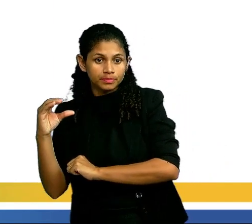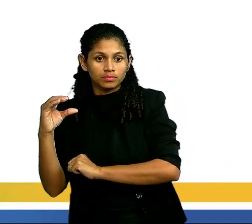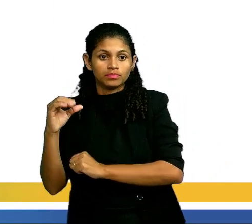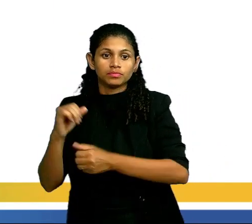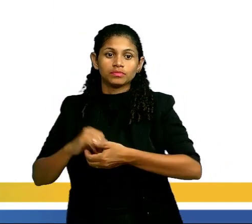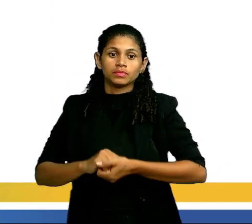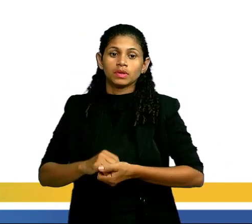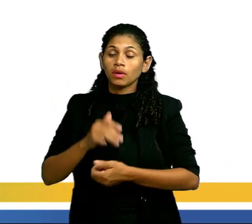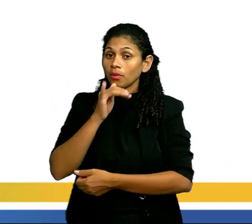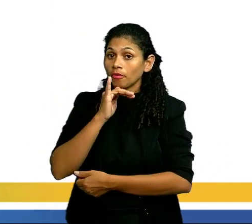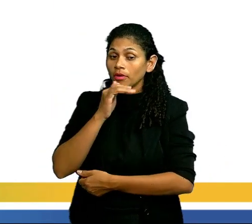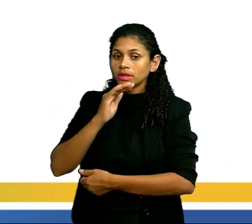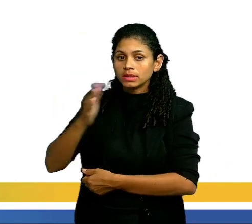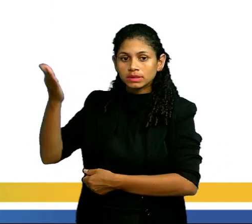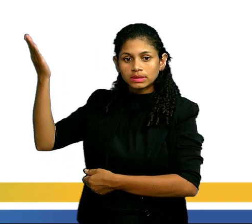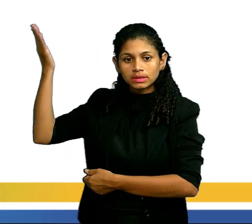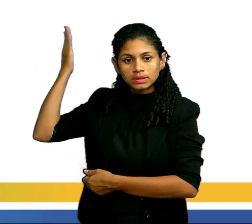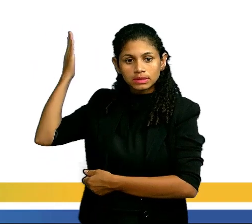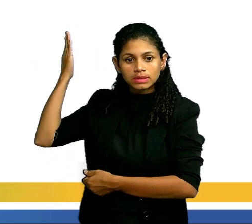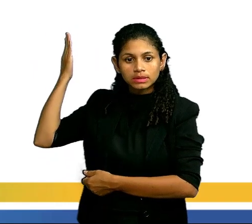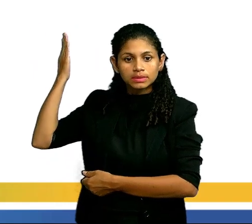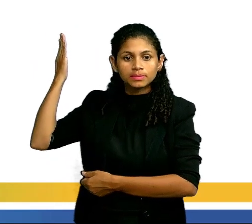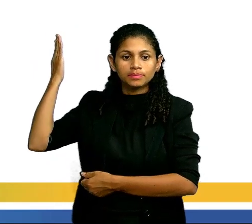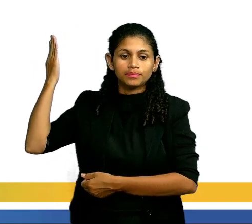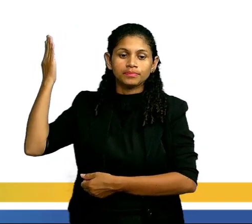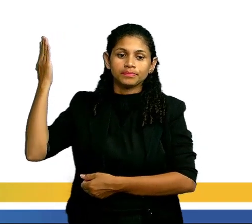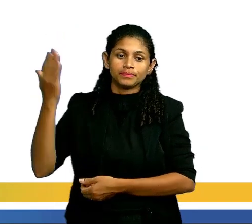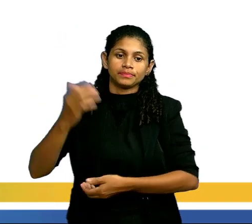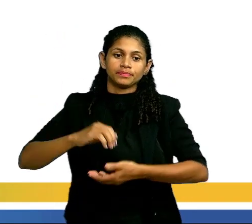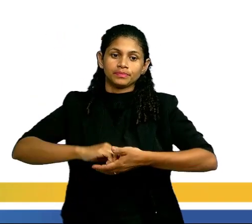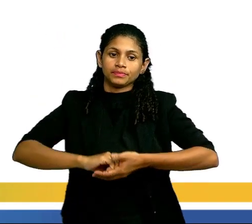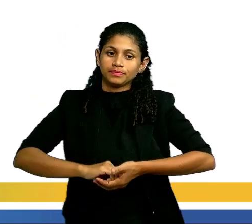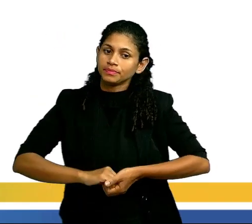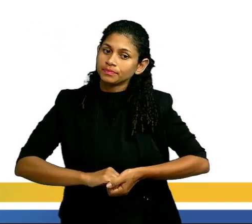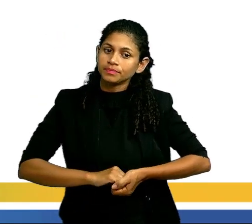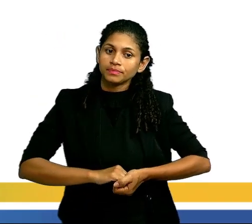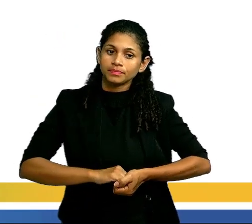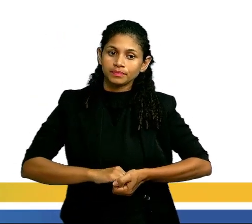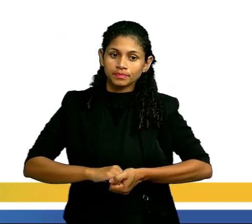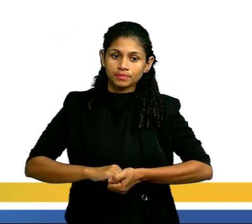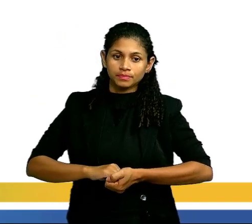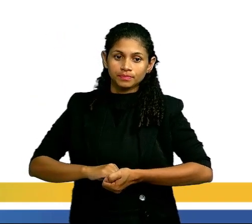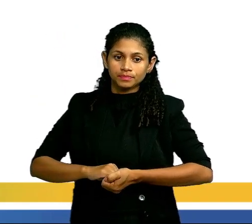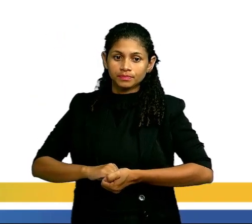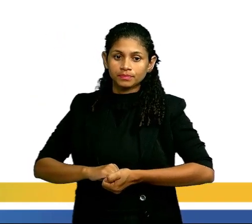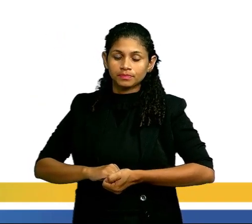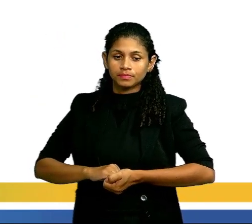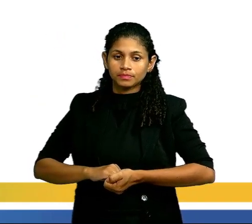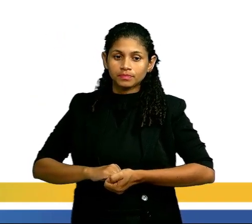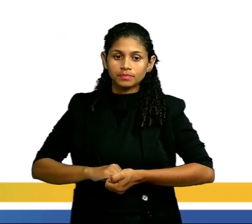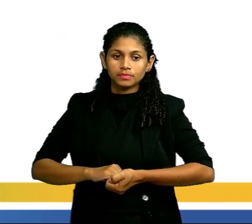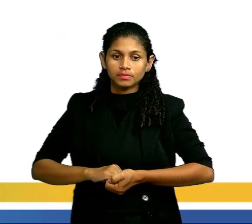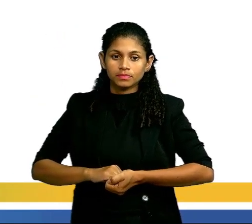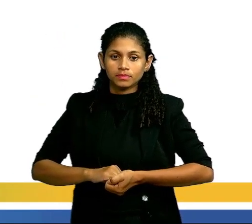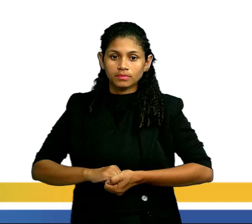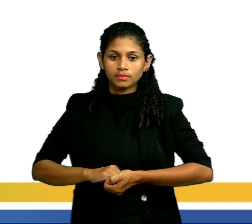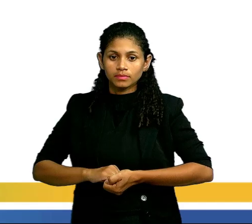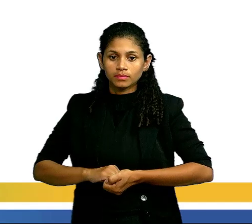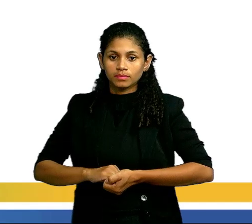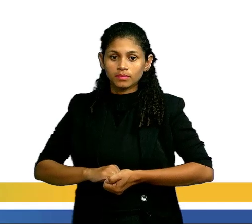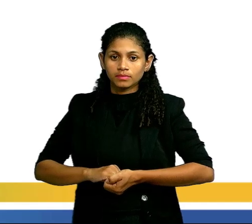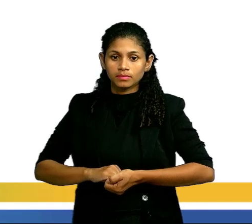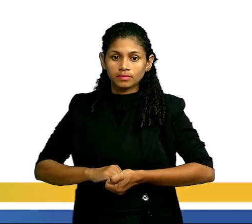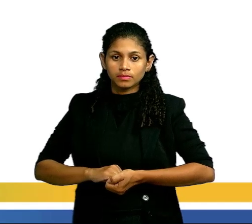outro carbono, um carbono secundário se liga com 2 carbonos diferentes, um carbono terciário se liga com